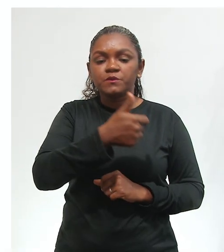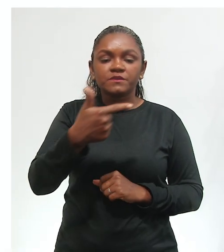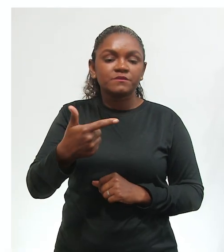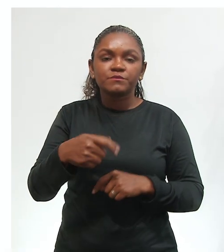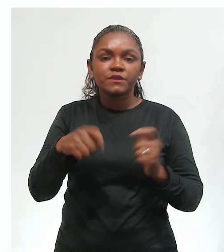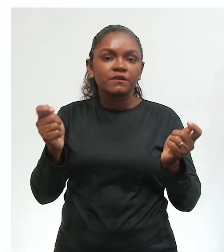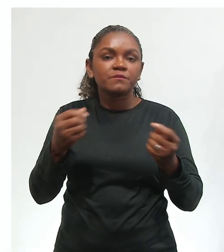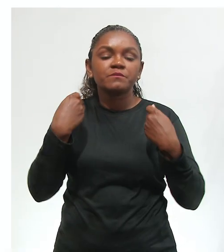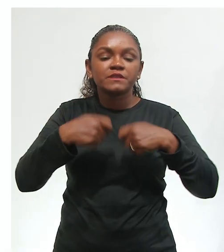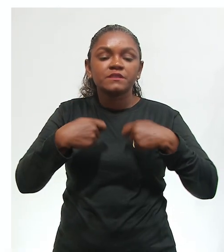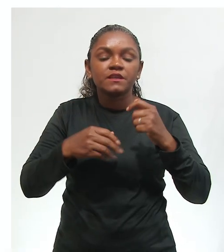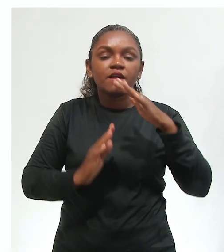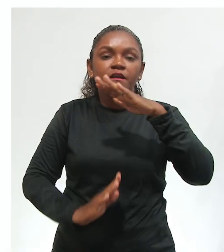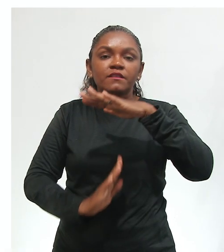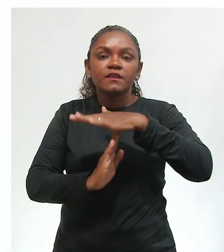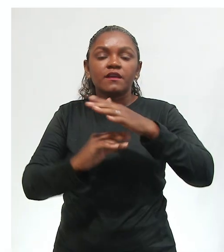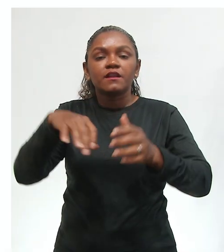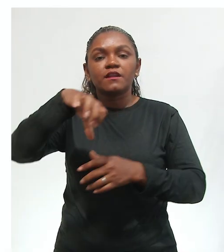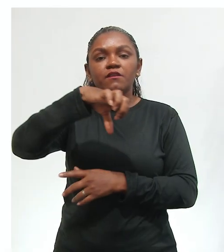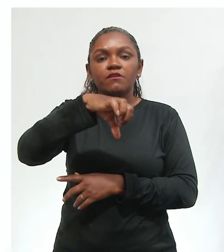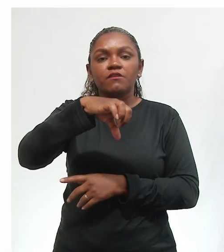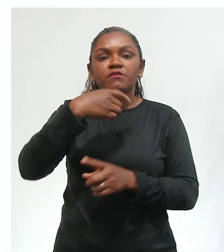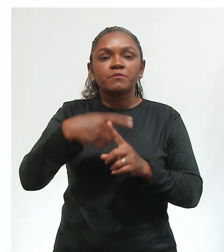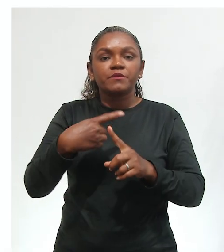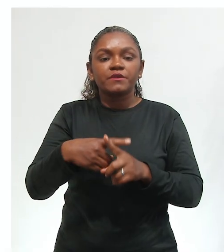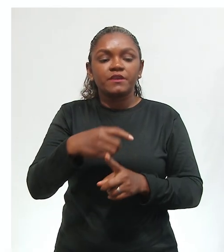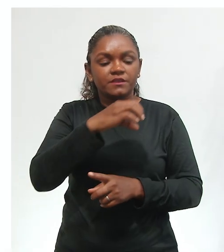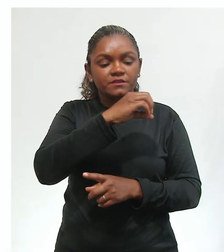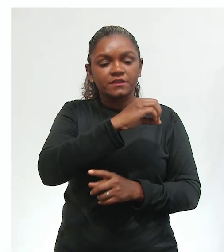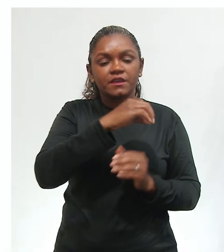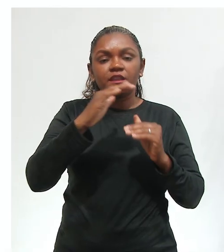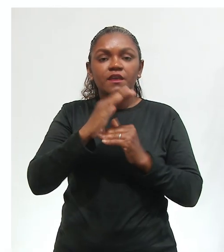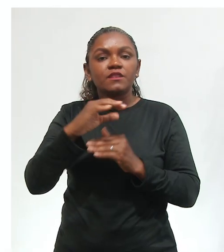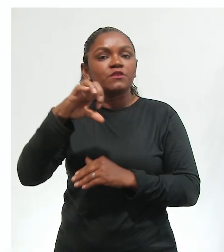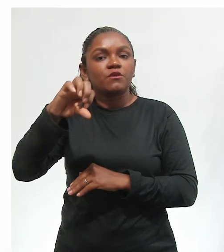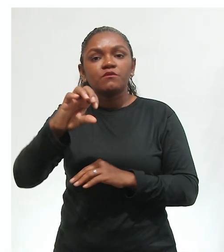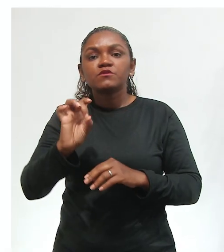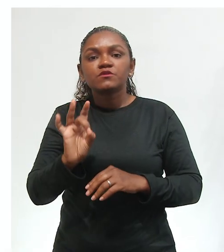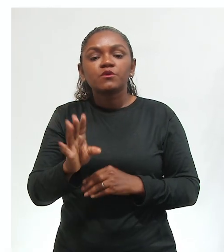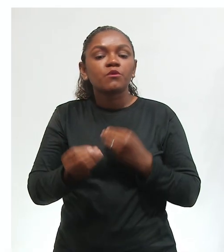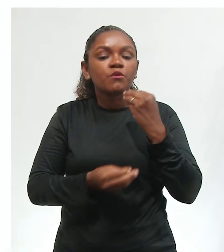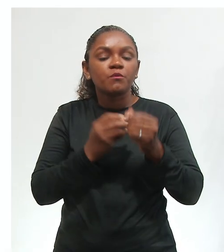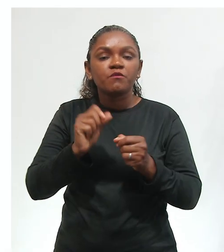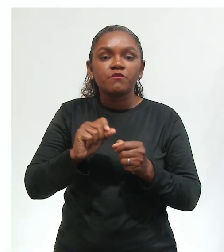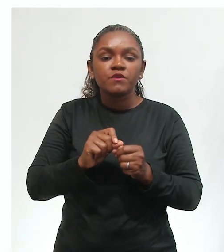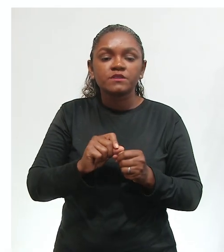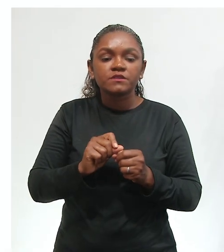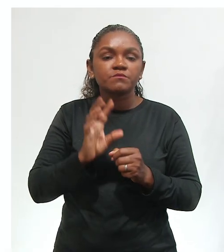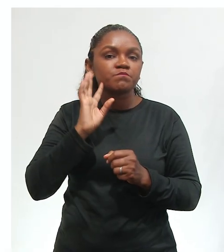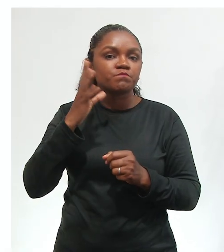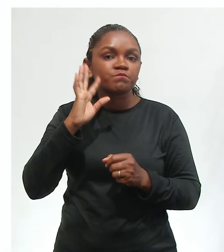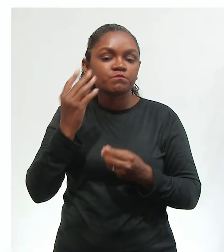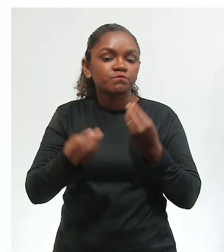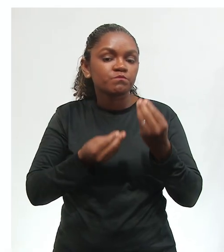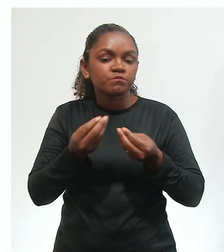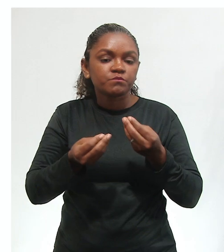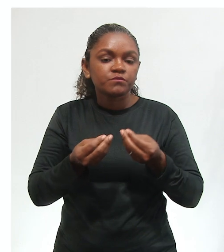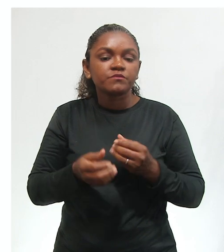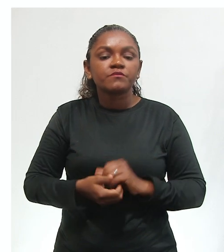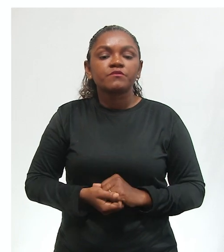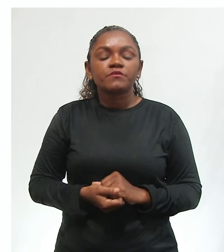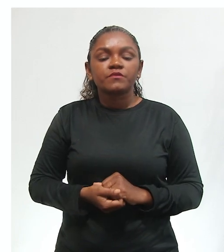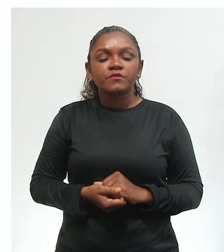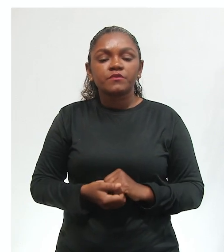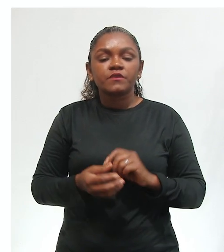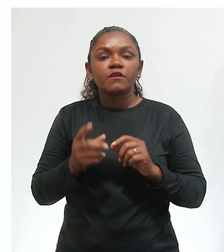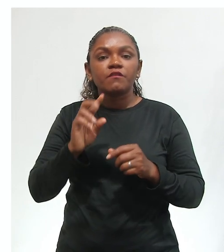ter, no máximo, até 9, porque o sistema é decimal, vai do 0 até o 9. Então, eu vou tirar 10 daqui e passar para a